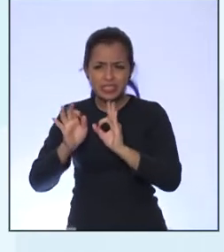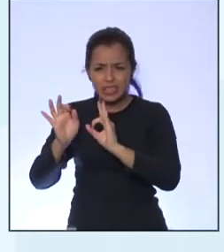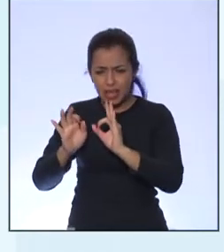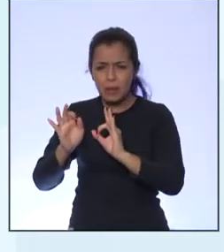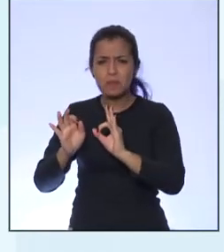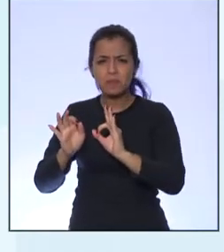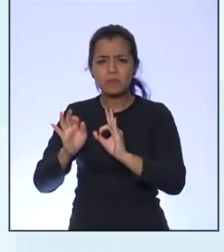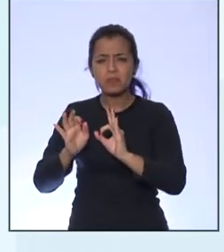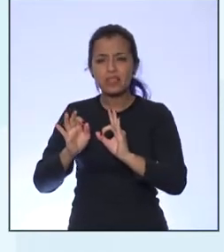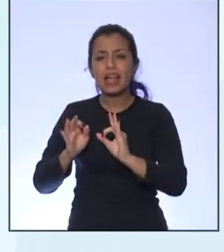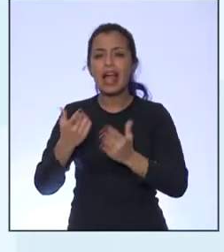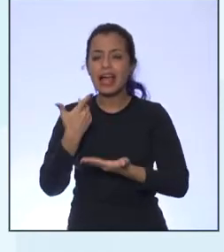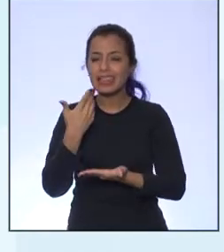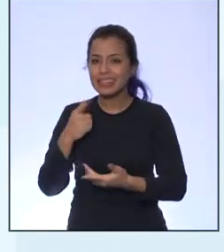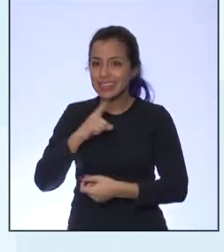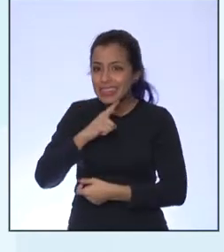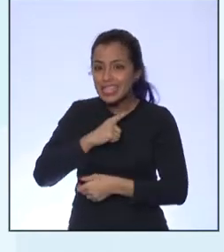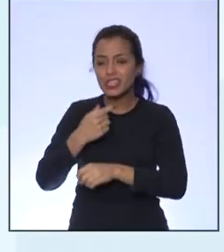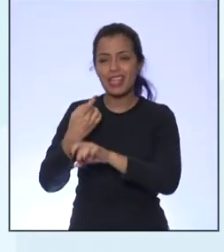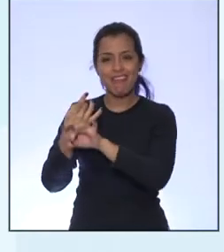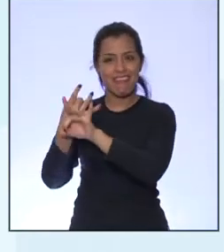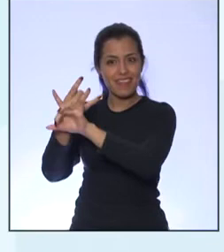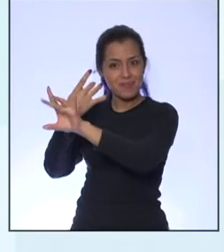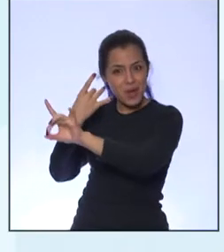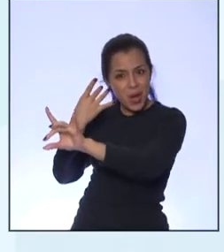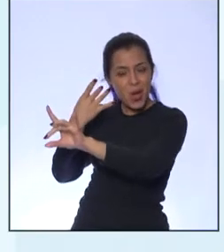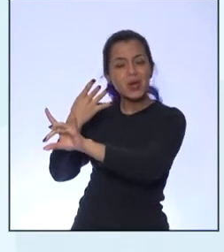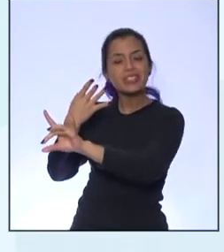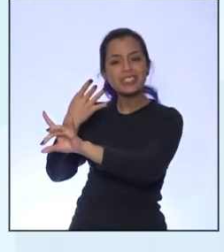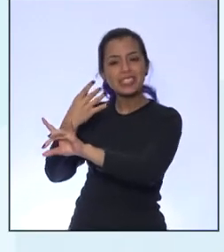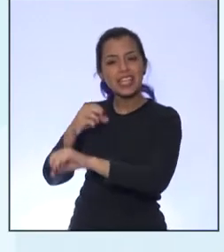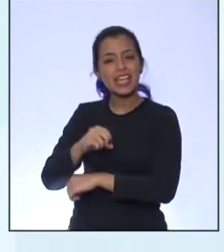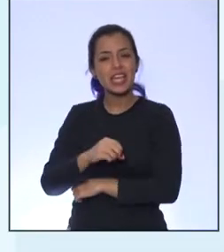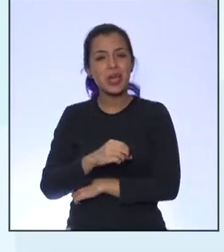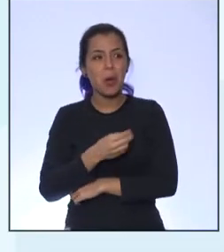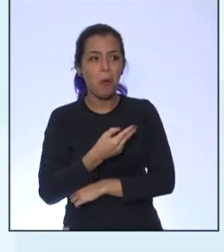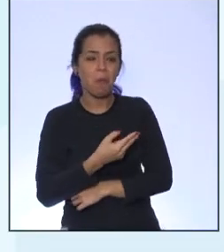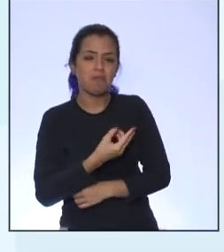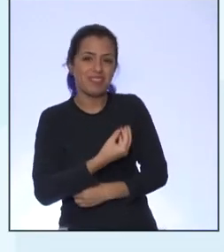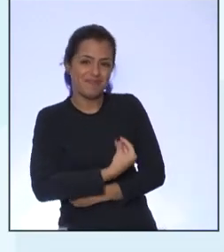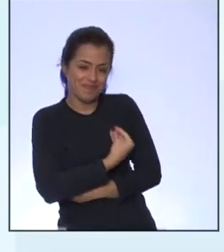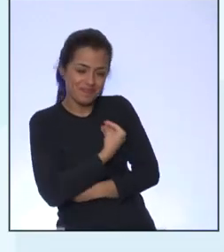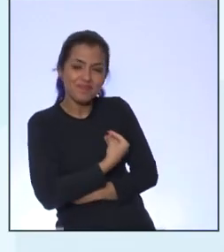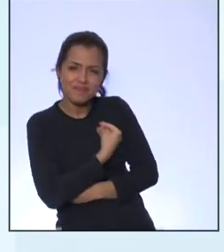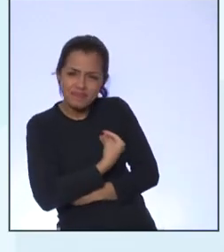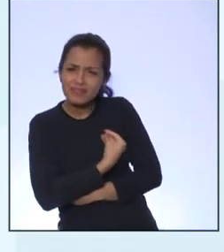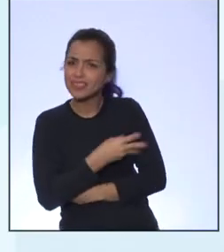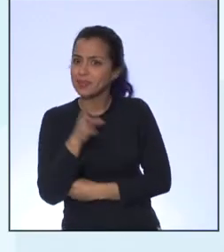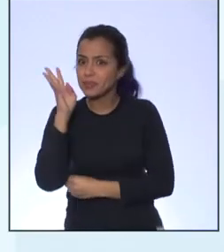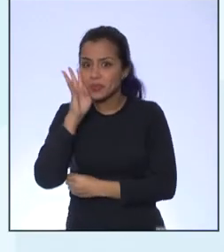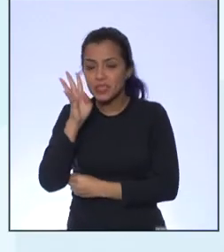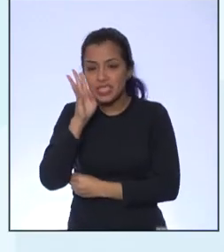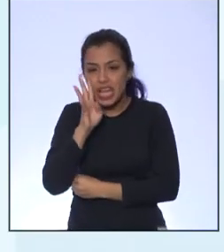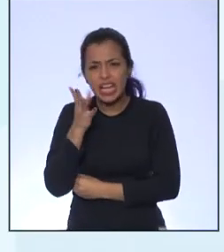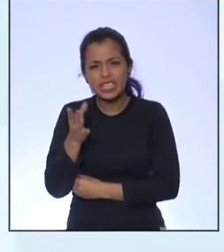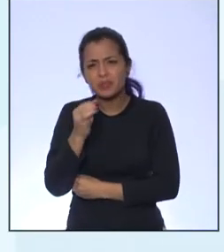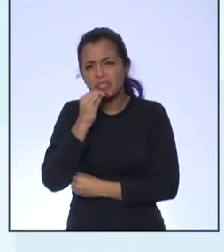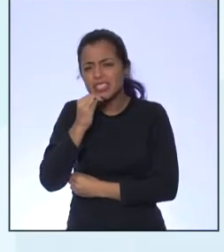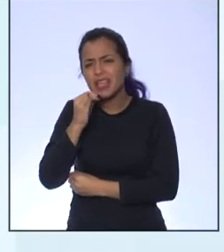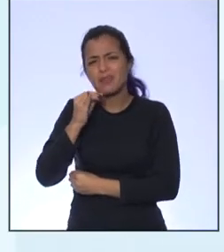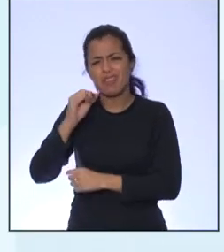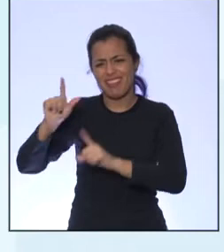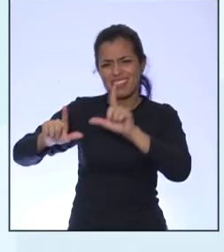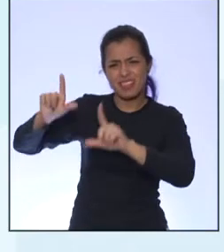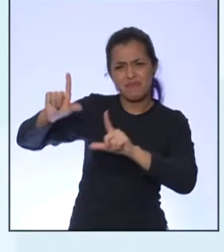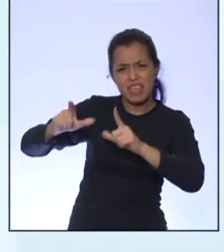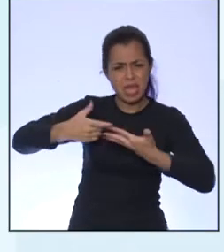as aulas remotas, as aulas ao vivo, não é? E aí eu acho que esse mecanismo, o Centro de Mídias, a TV